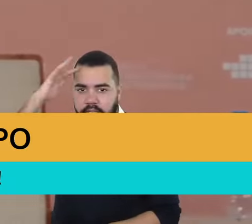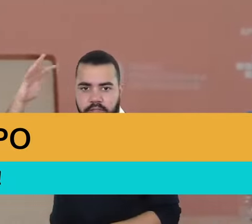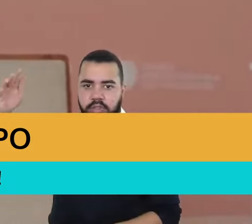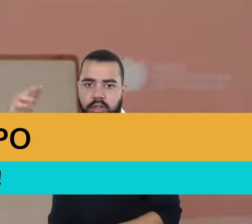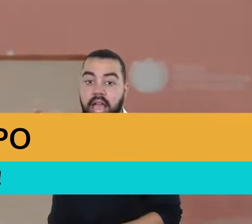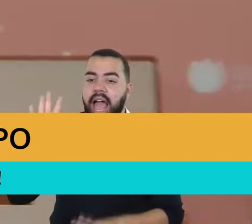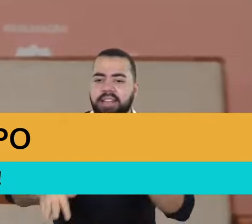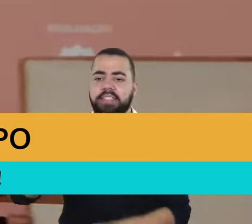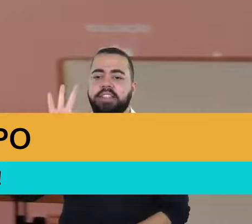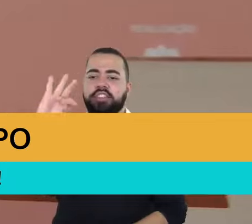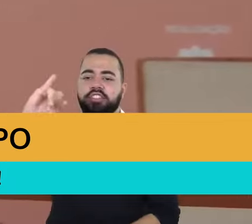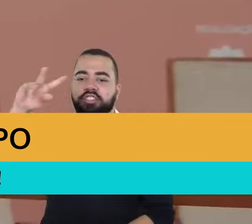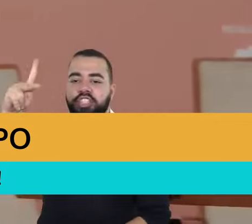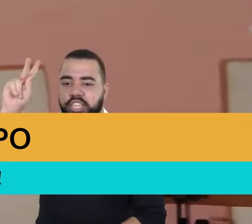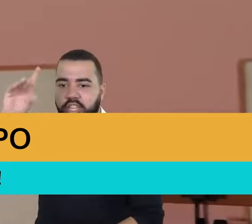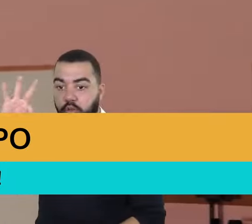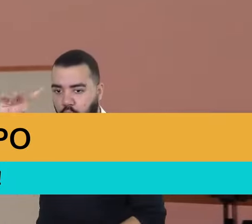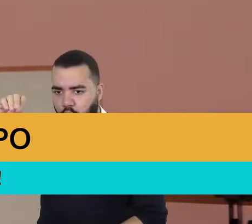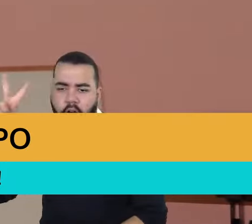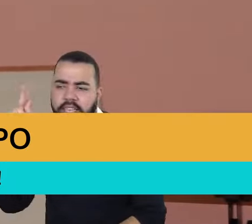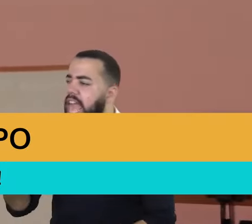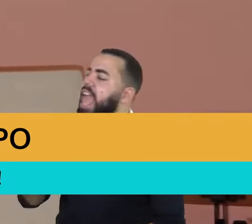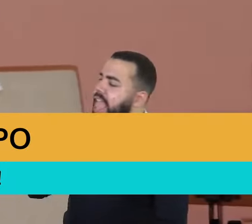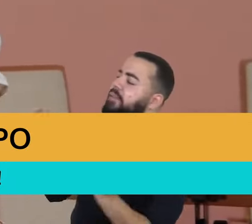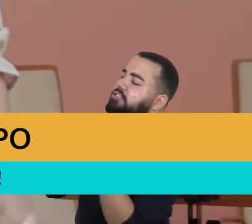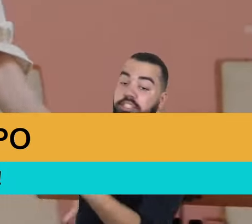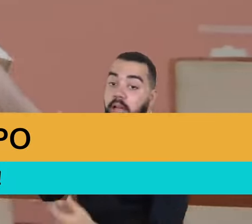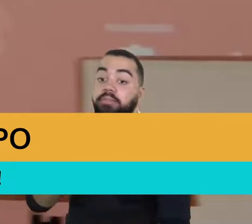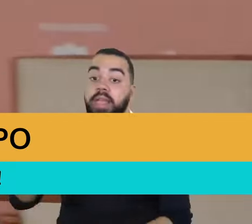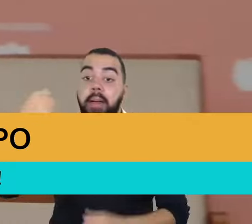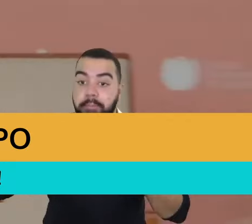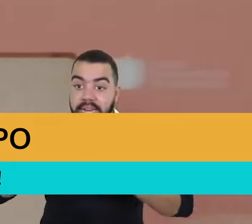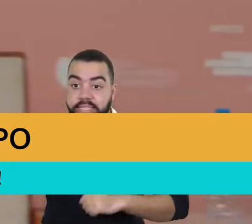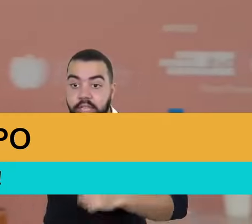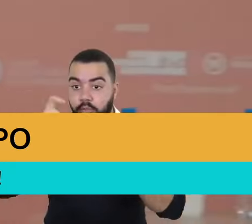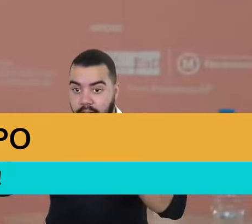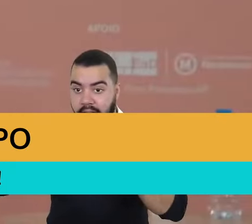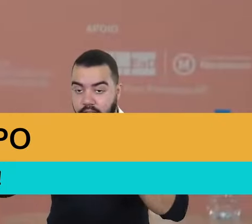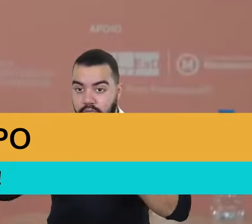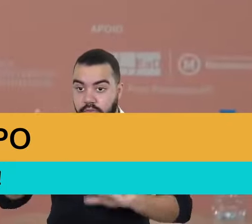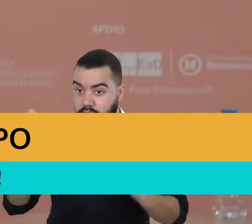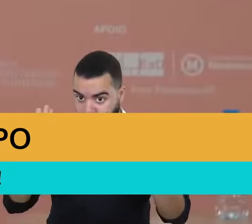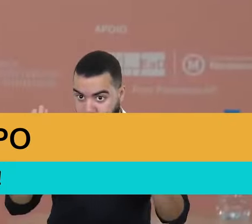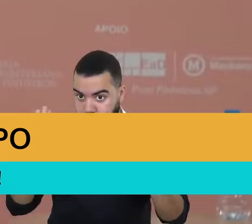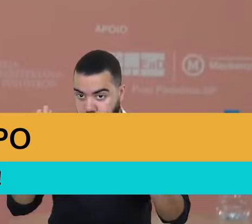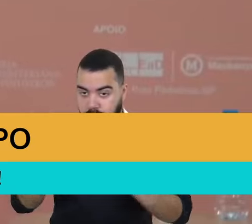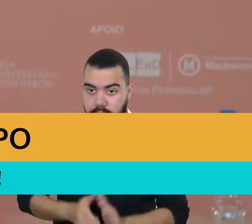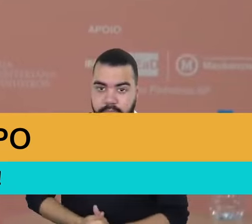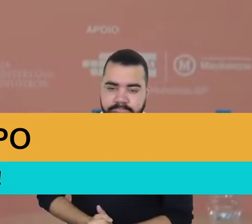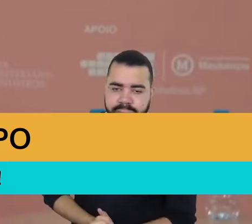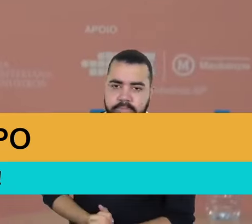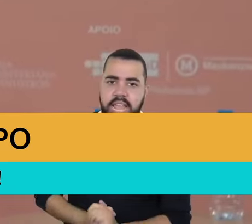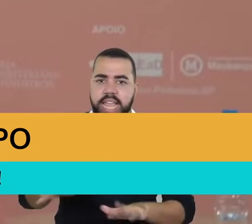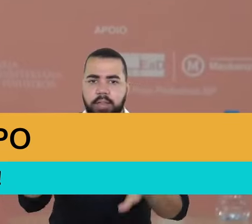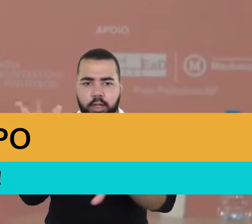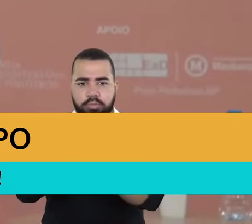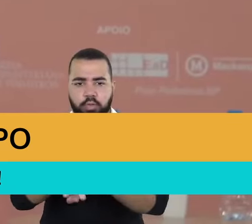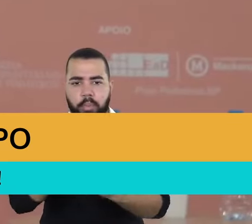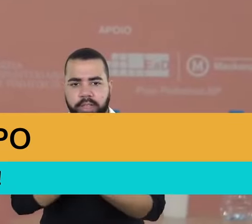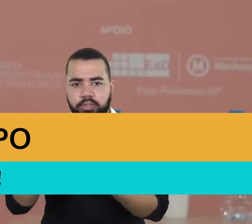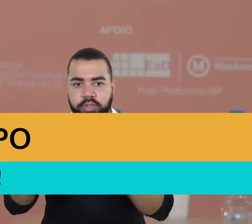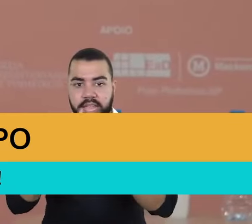autodiagnosticando no TikTok, Deus está vendo, tá? Misericórdia, sempre falo isso. Então, a inclusão começou na